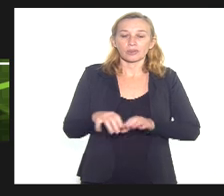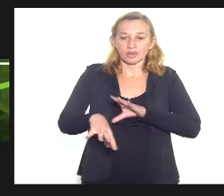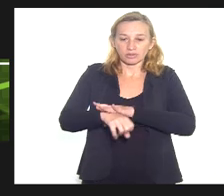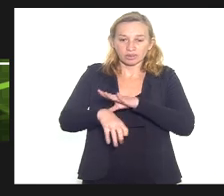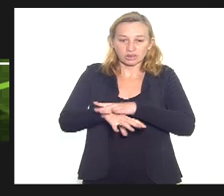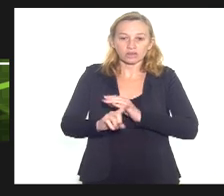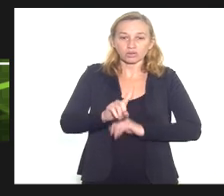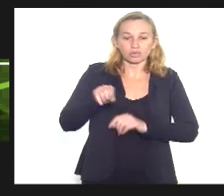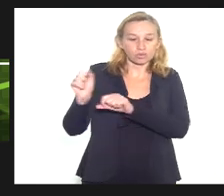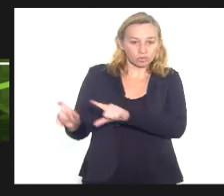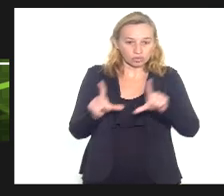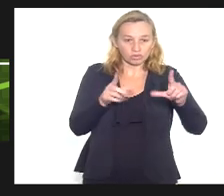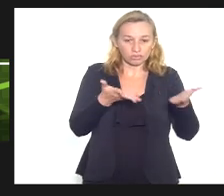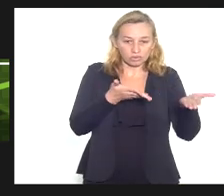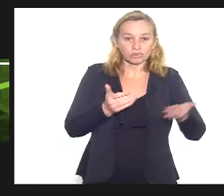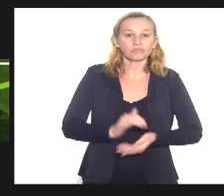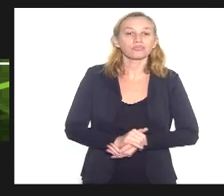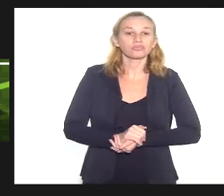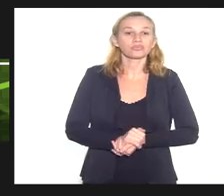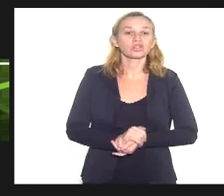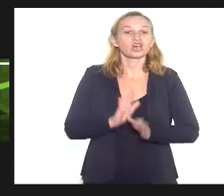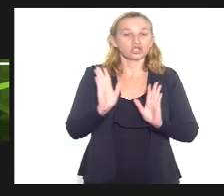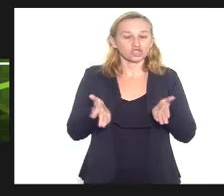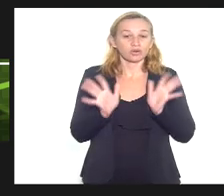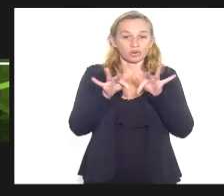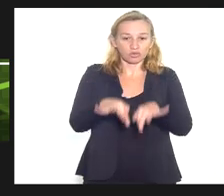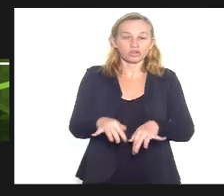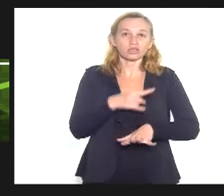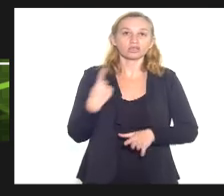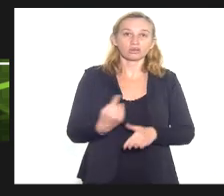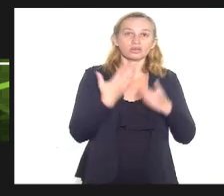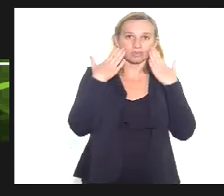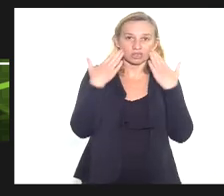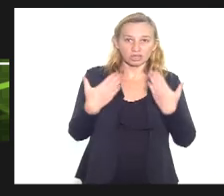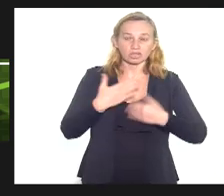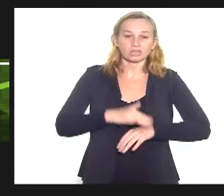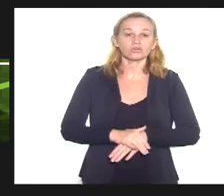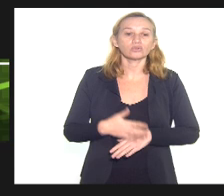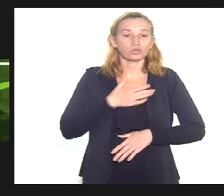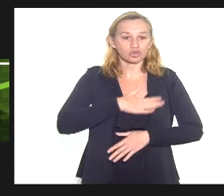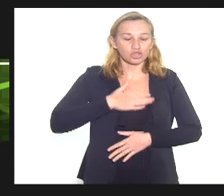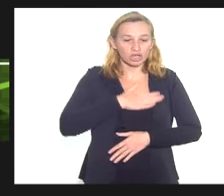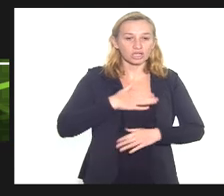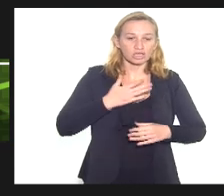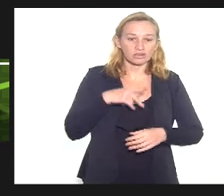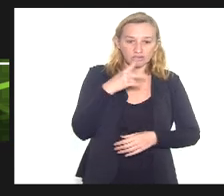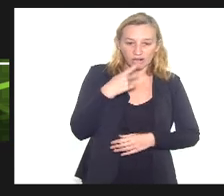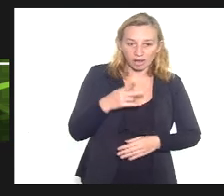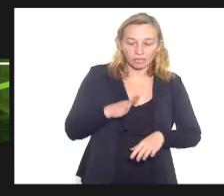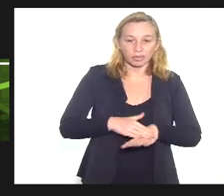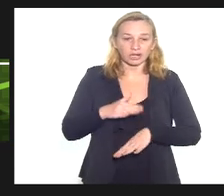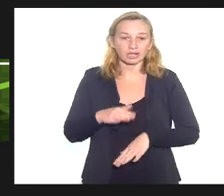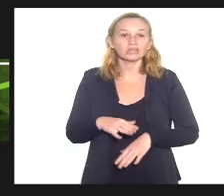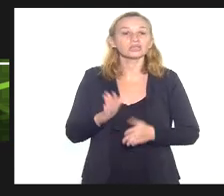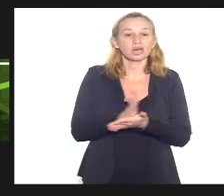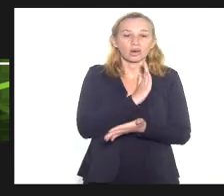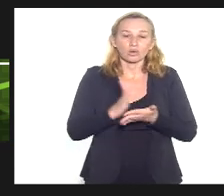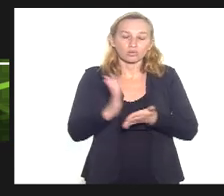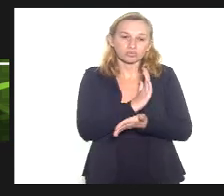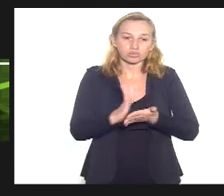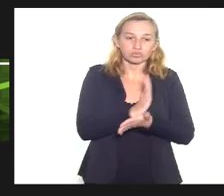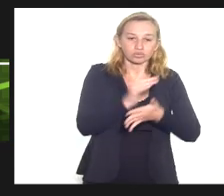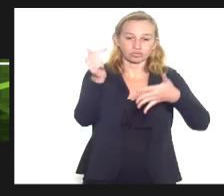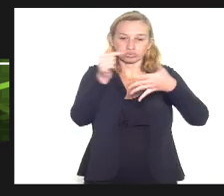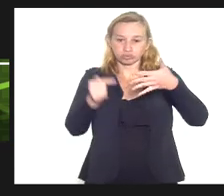Próximo slide, por favor. Me encaminho já para o fim da nossa apresentação. Eu gostaria de reforçar alguns aspectos de